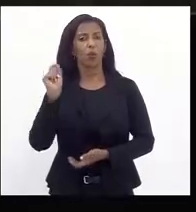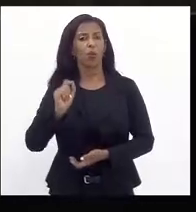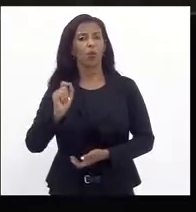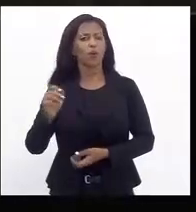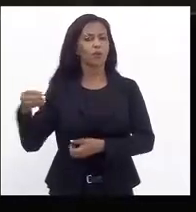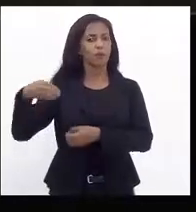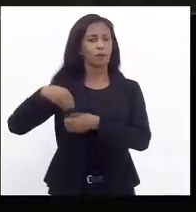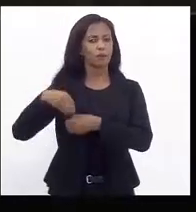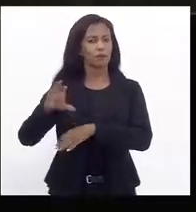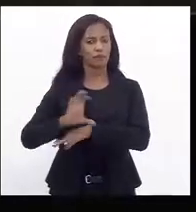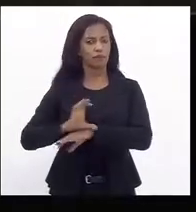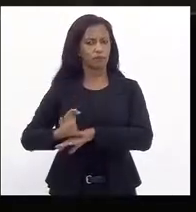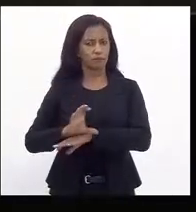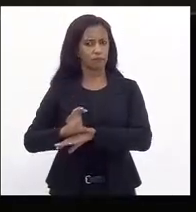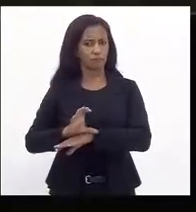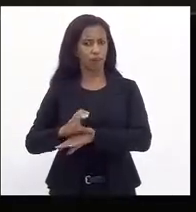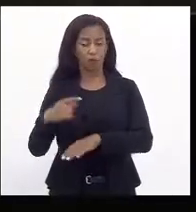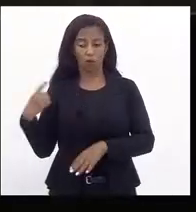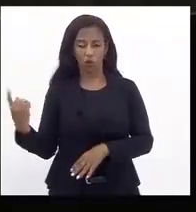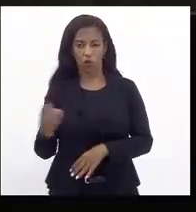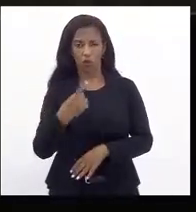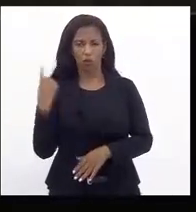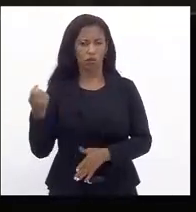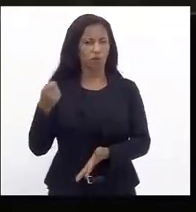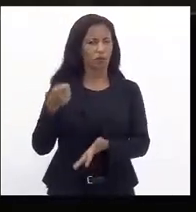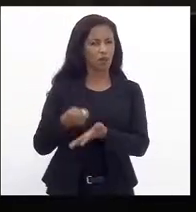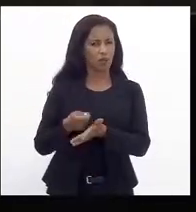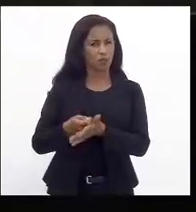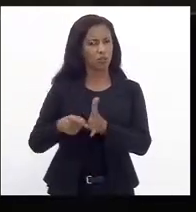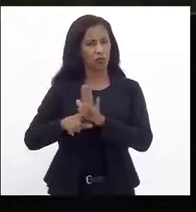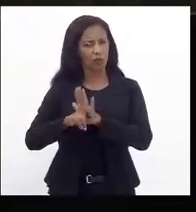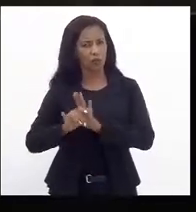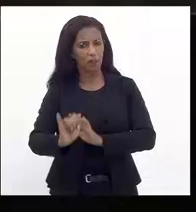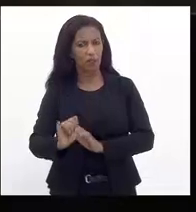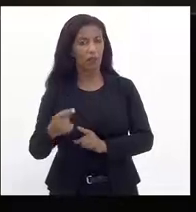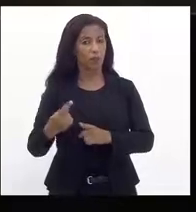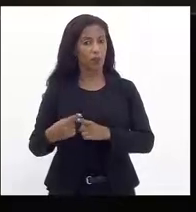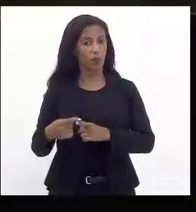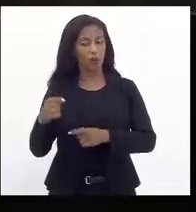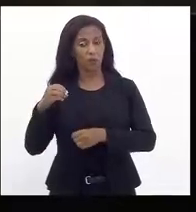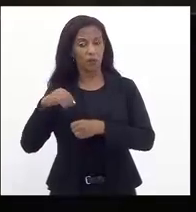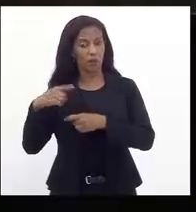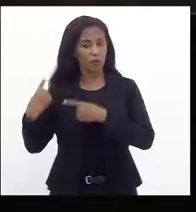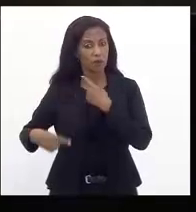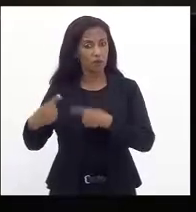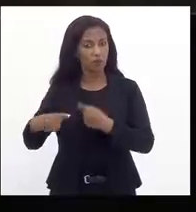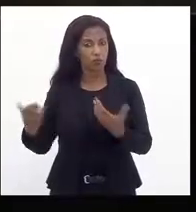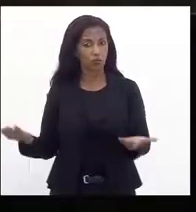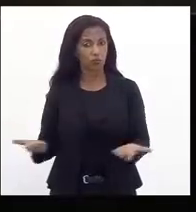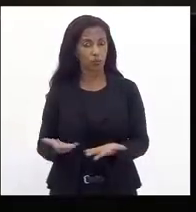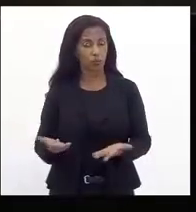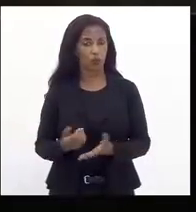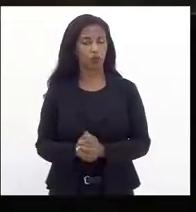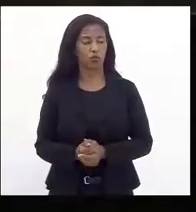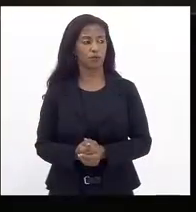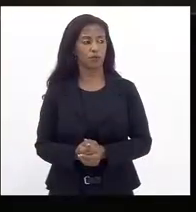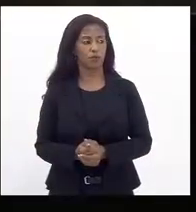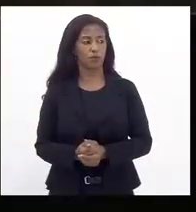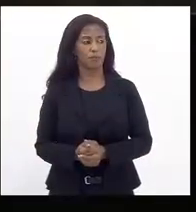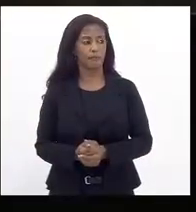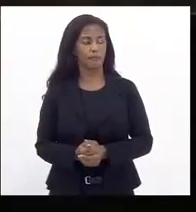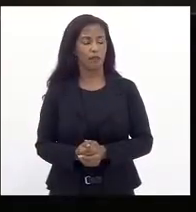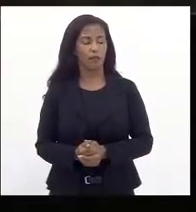tá lá na Constituição nós temos que garantiu que tá na lei porque o que está se discutindo aqui eu a